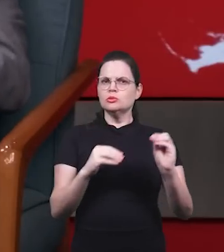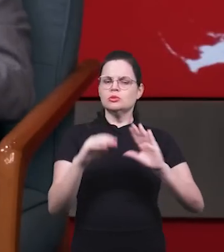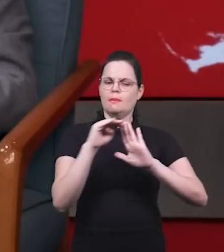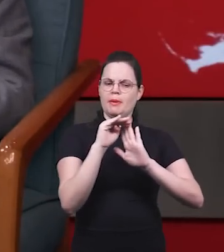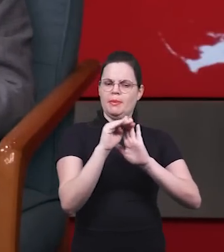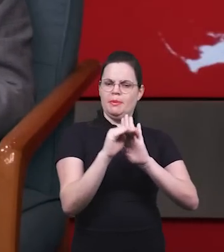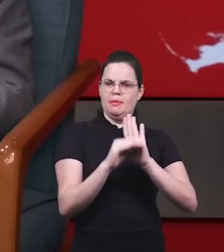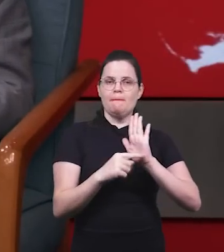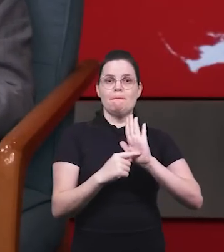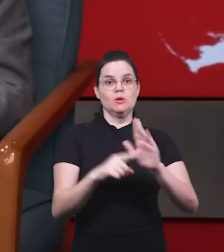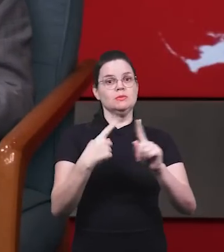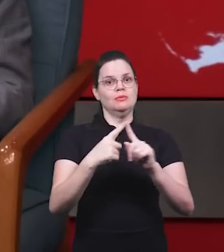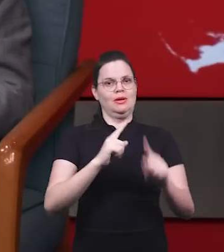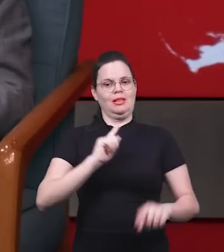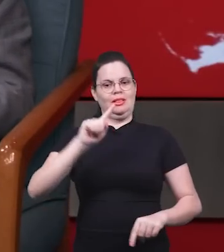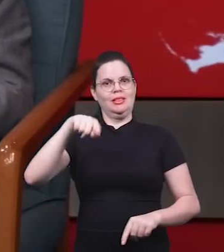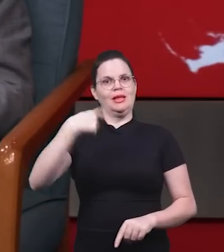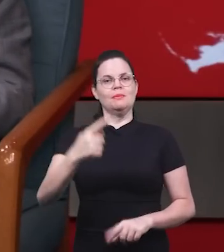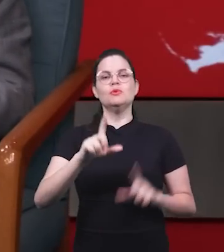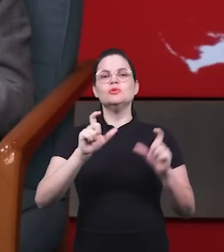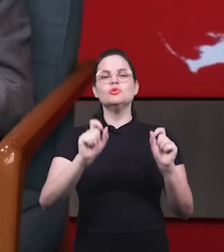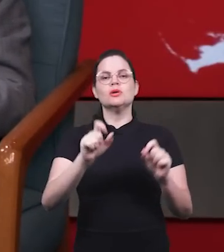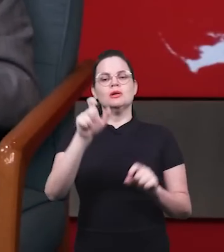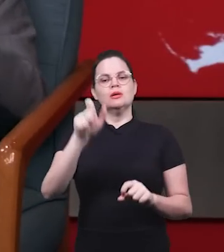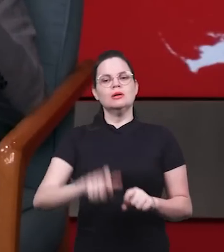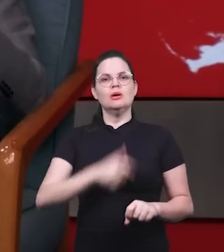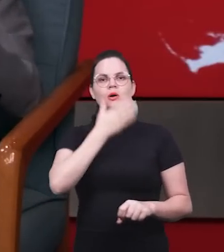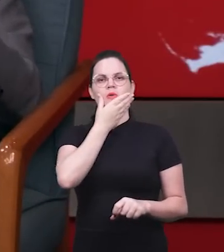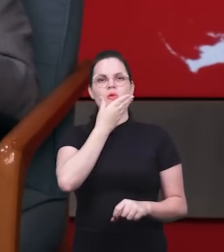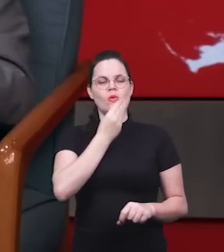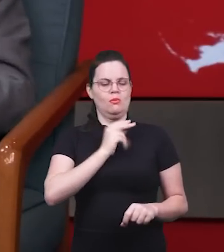Paulo depois enfatiza isso com muita ênfase,